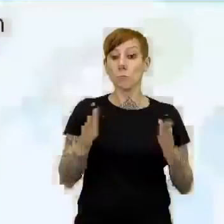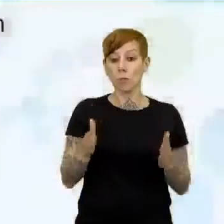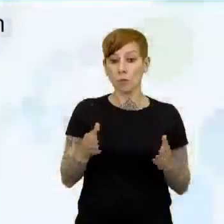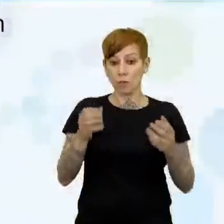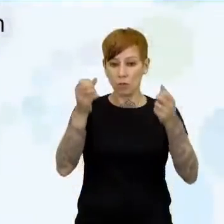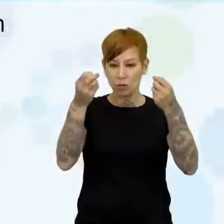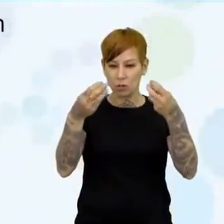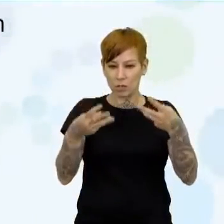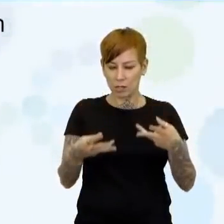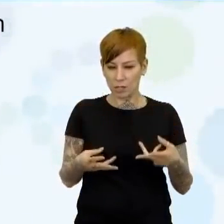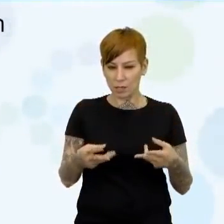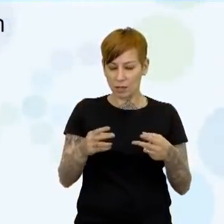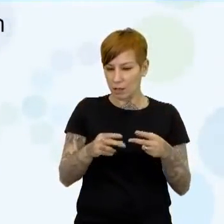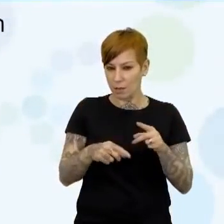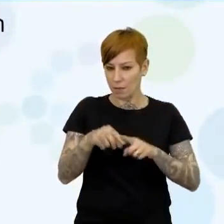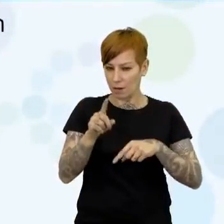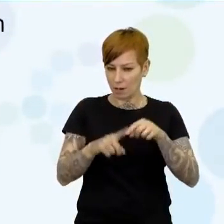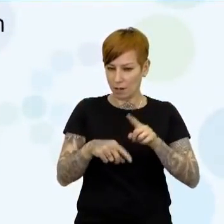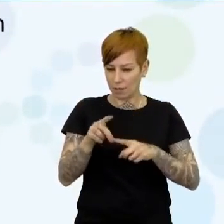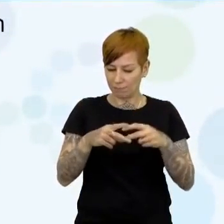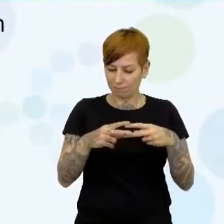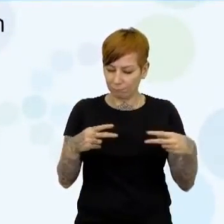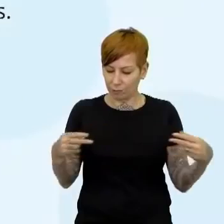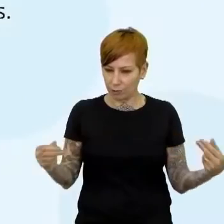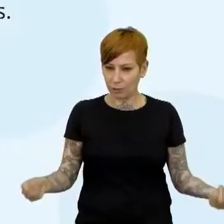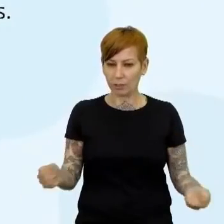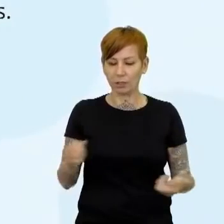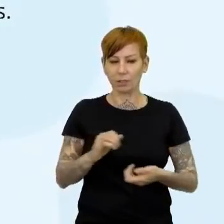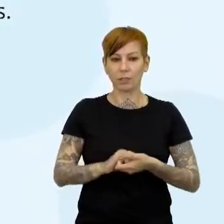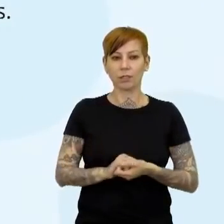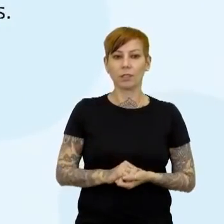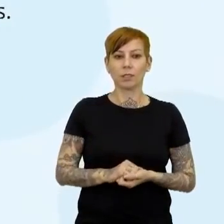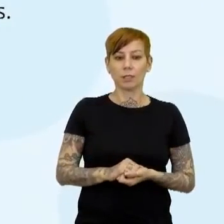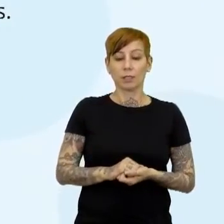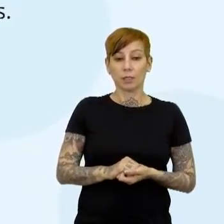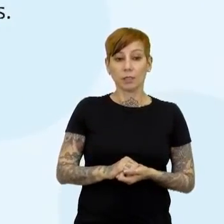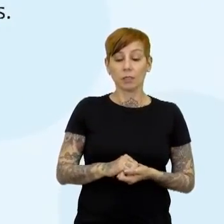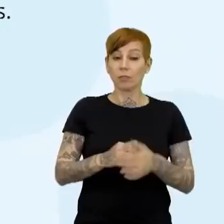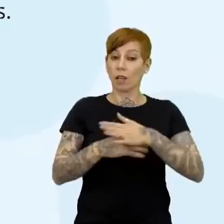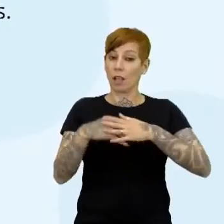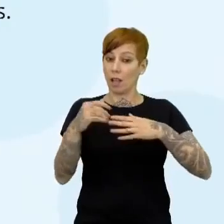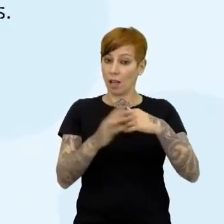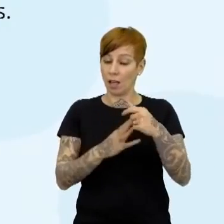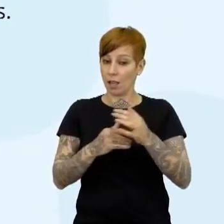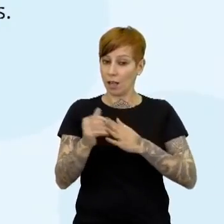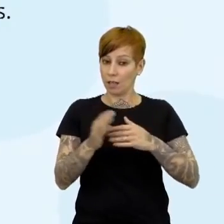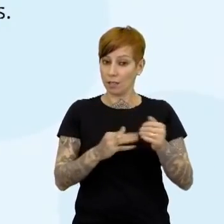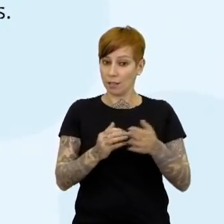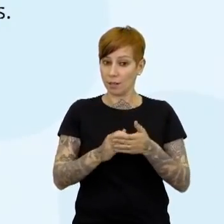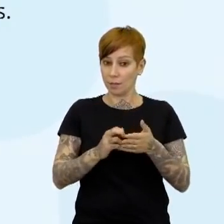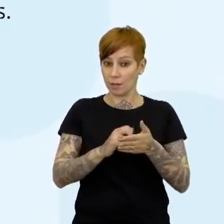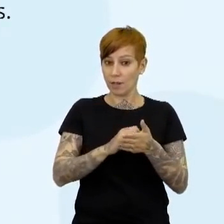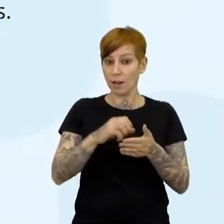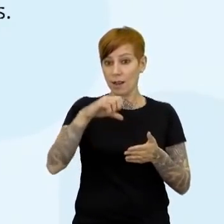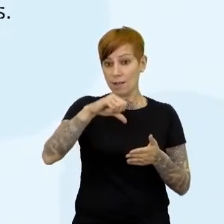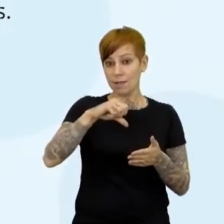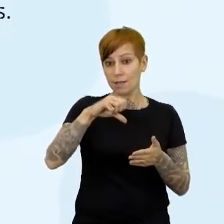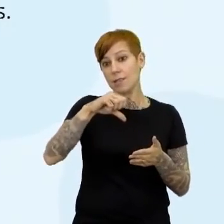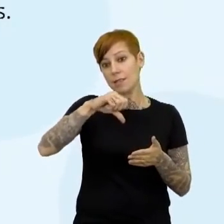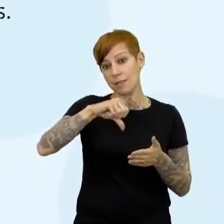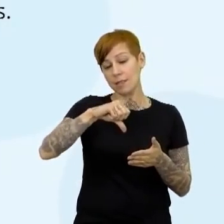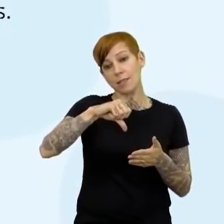produtos notáveis eu já vou explicar o que que é isso mas esse é o nosso título Tá certo habilidade que a gente vai trabalhar ela